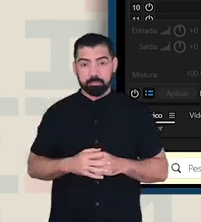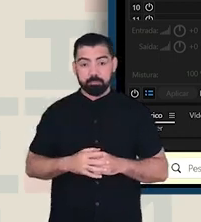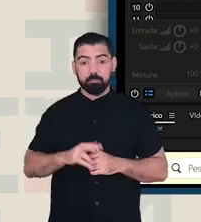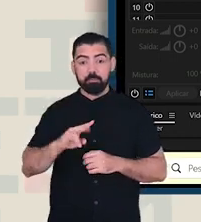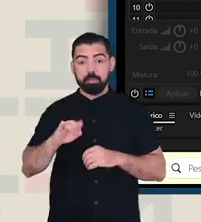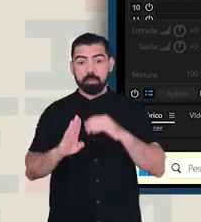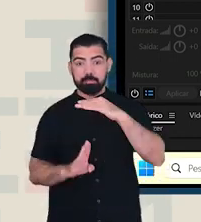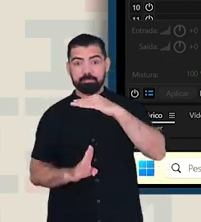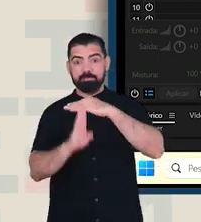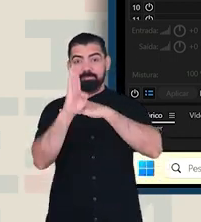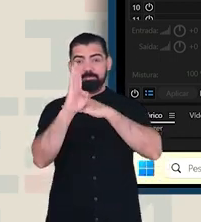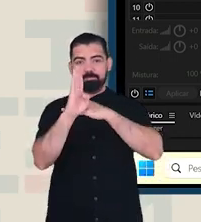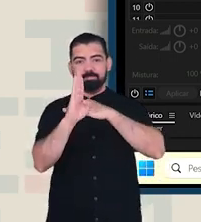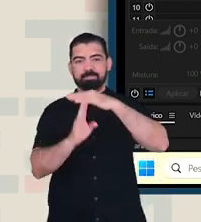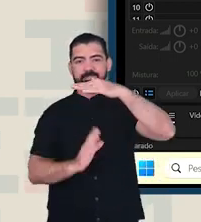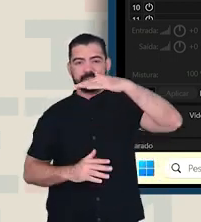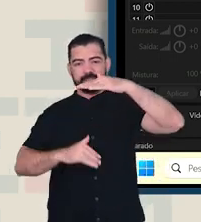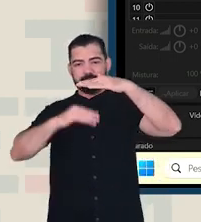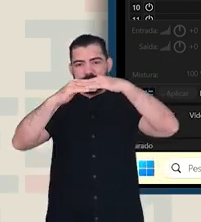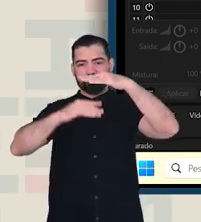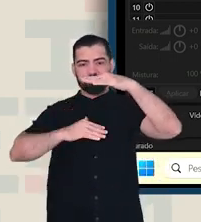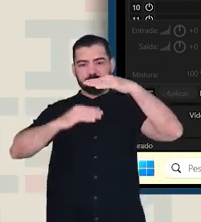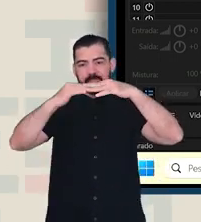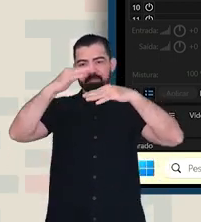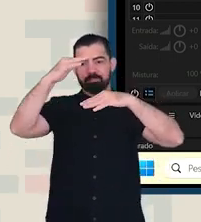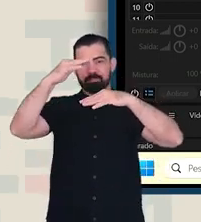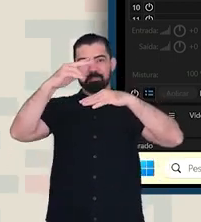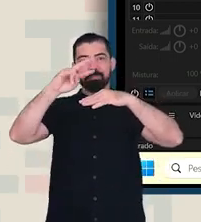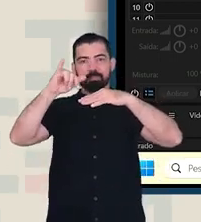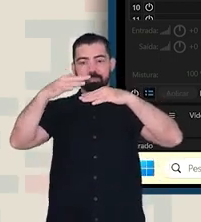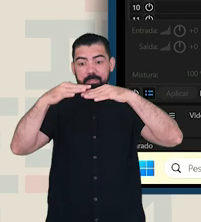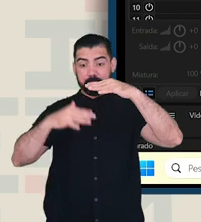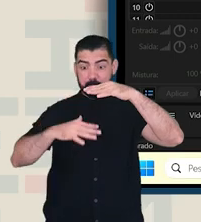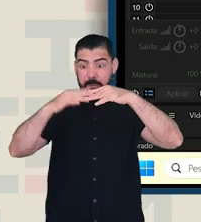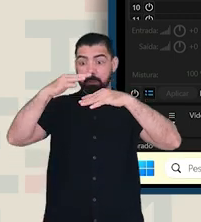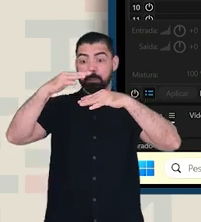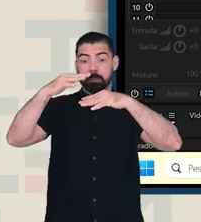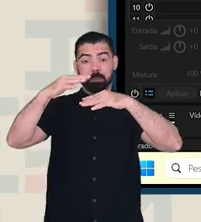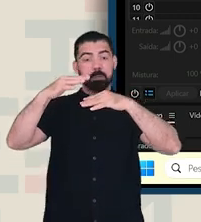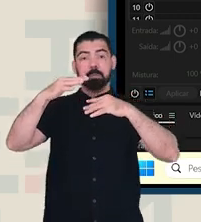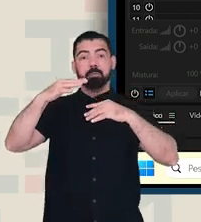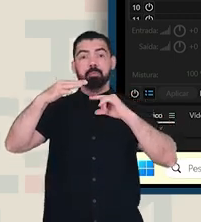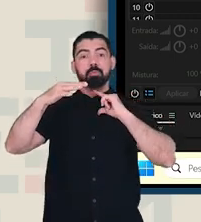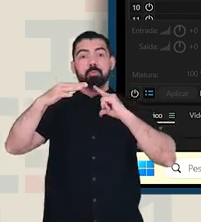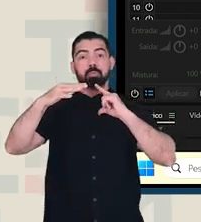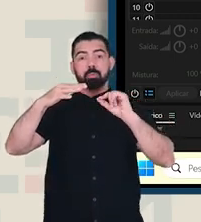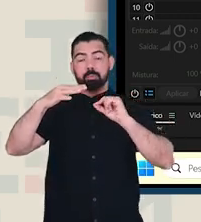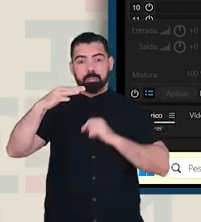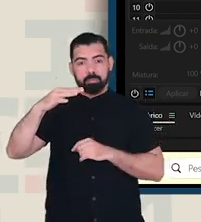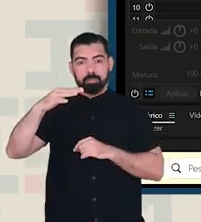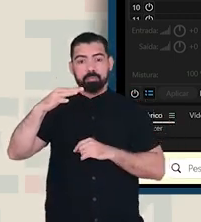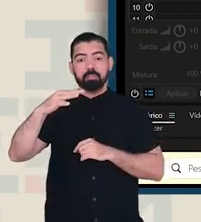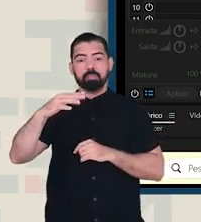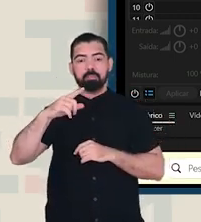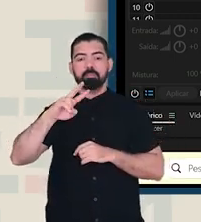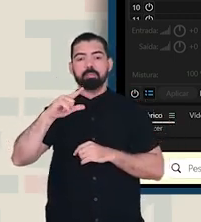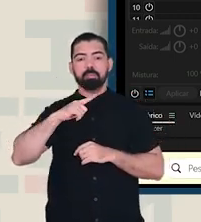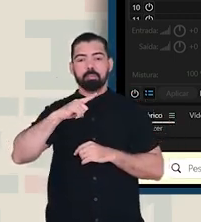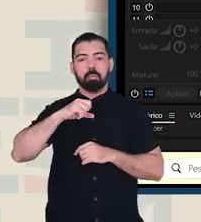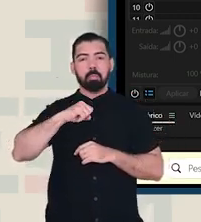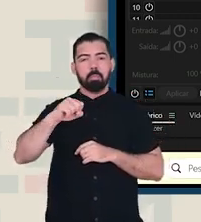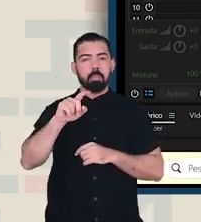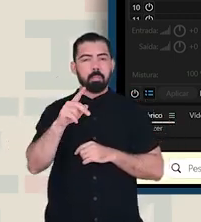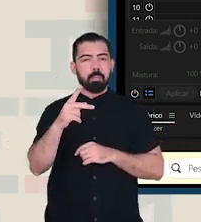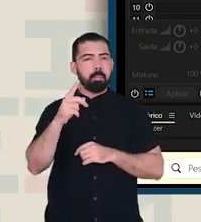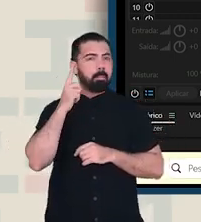do limite da gravação. Quando passar desse limite, não vai inventar nada. Vai começar a bater como se